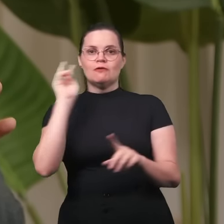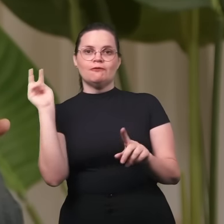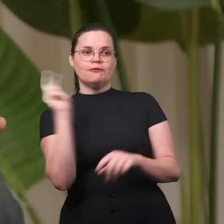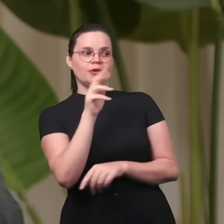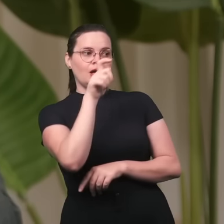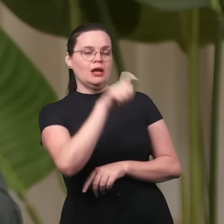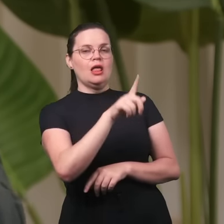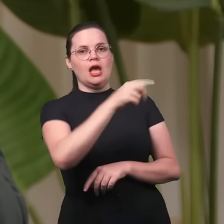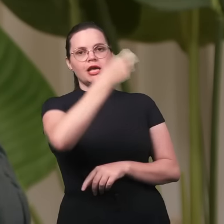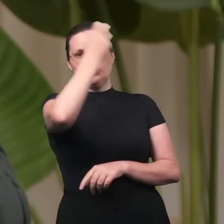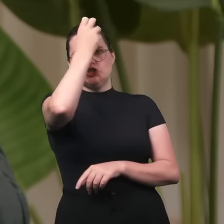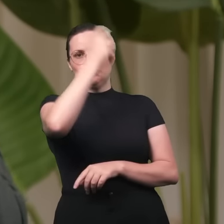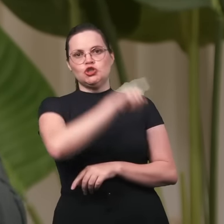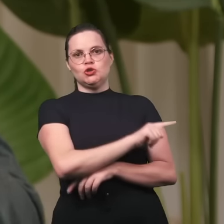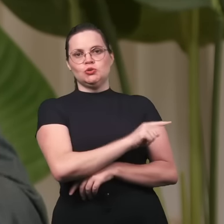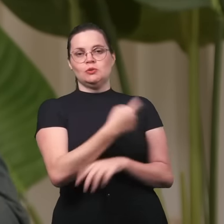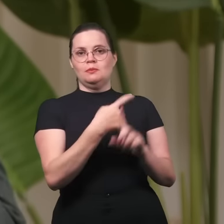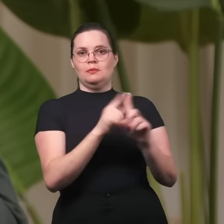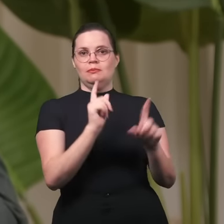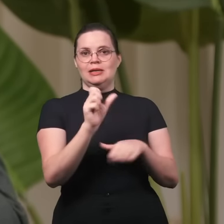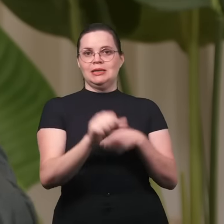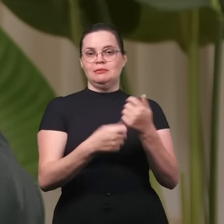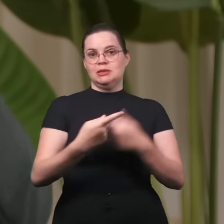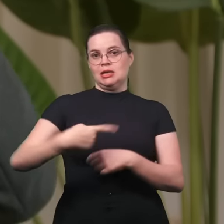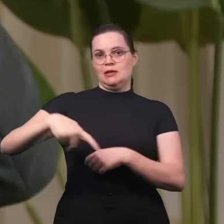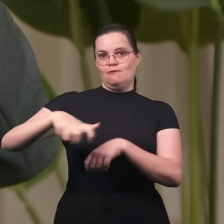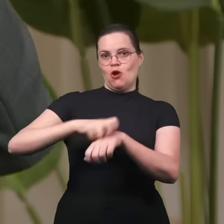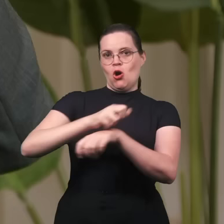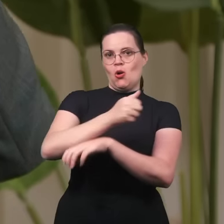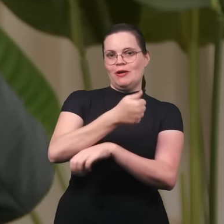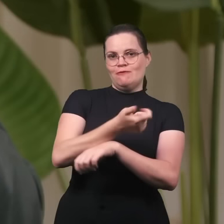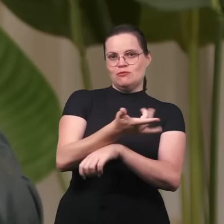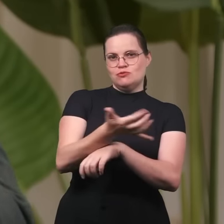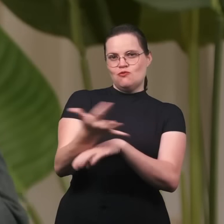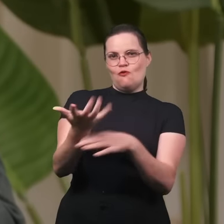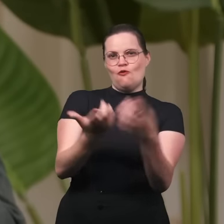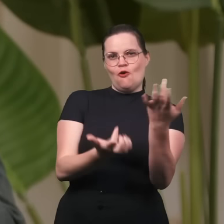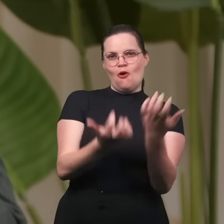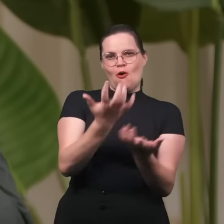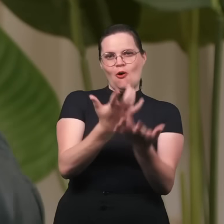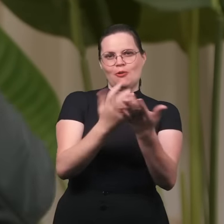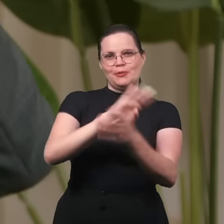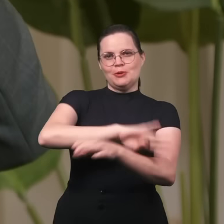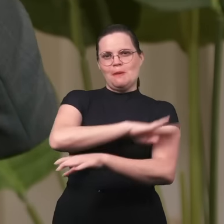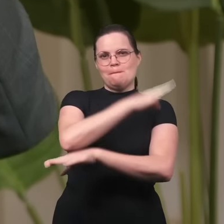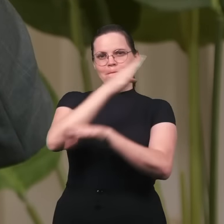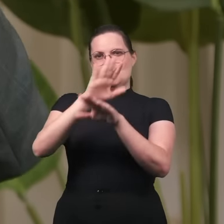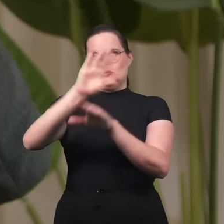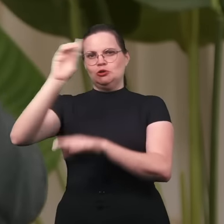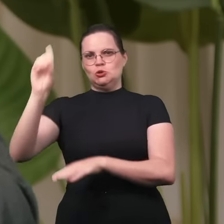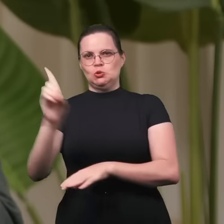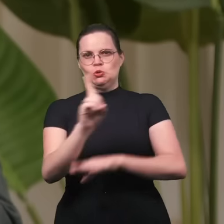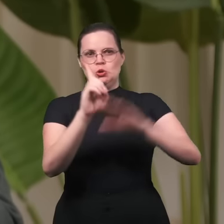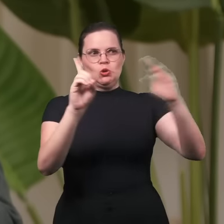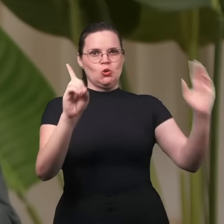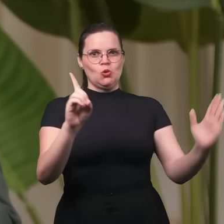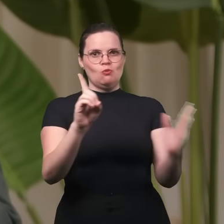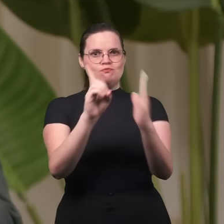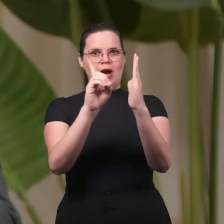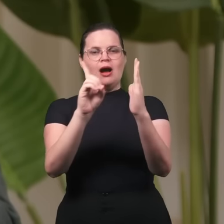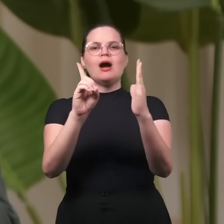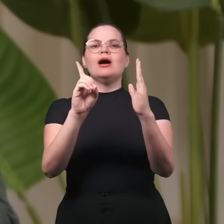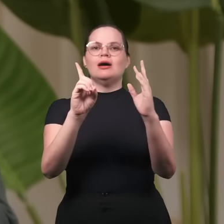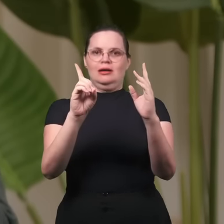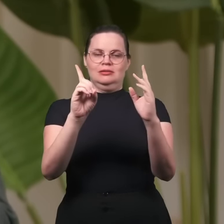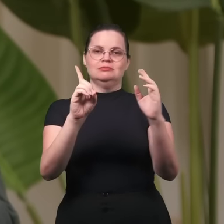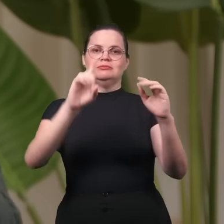egípcio. Mas quando ele foi na sarça, a experiência de Deus falar com ele, a experiência do fogo, né?